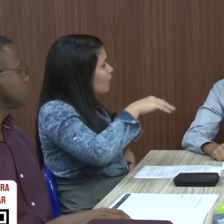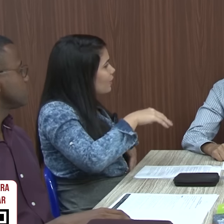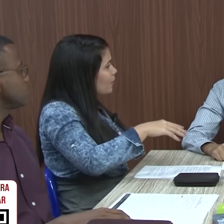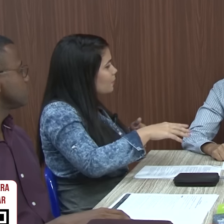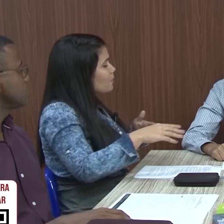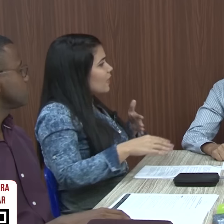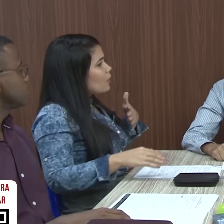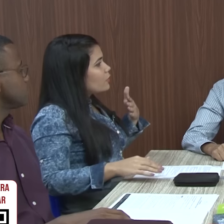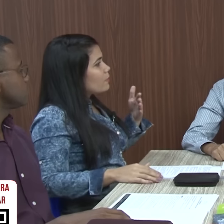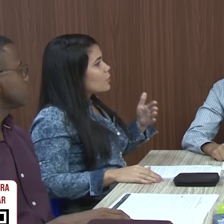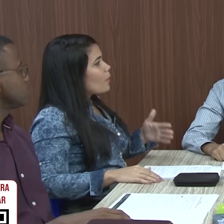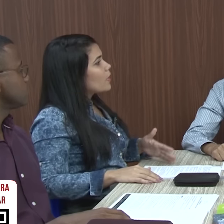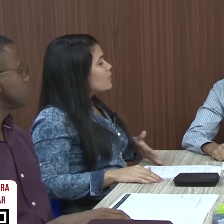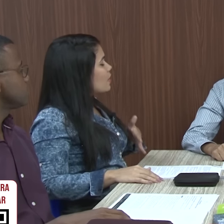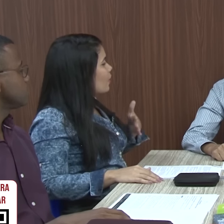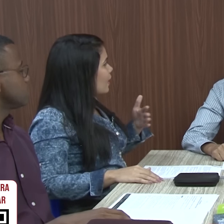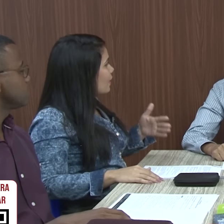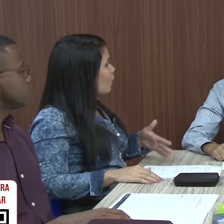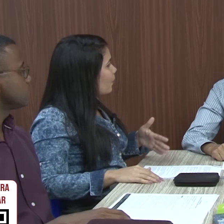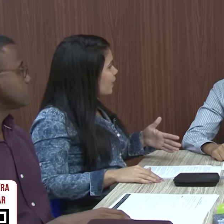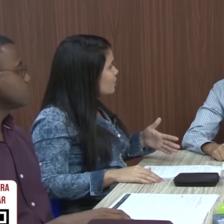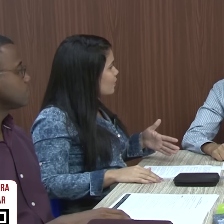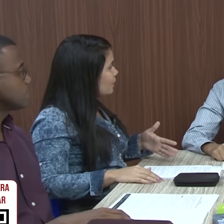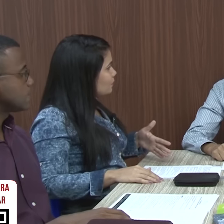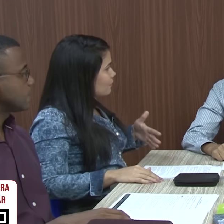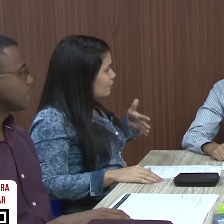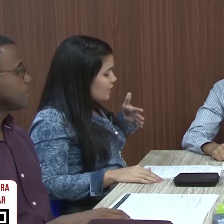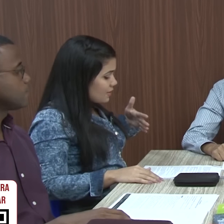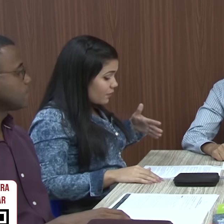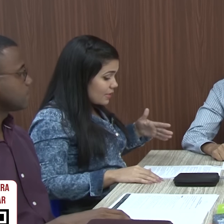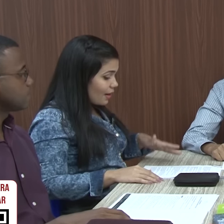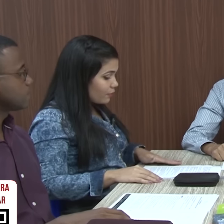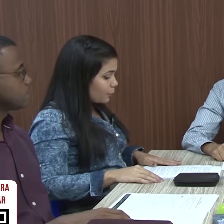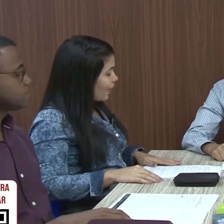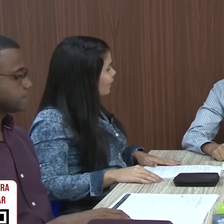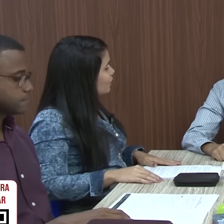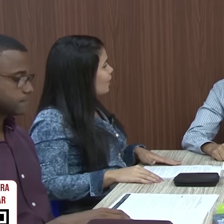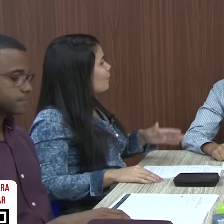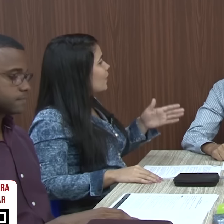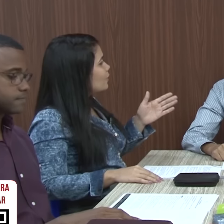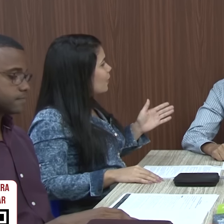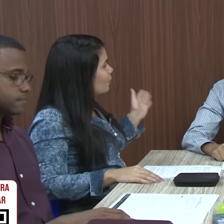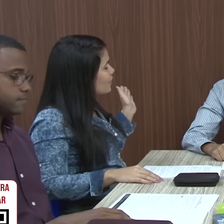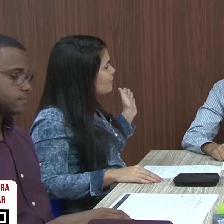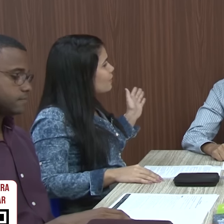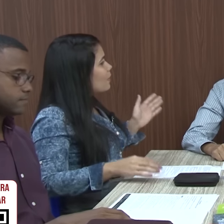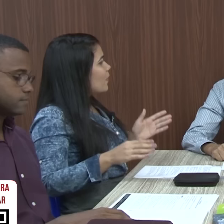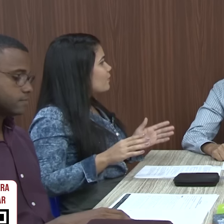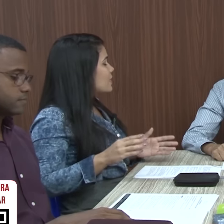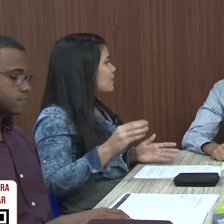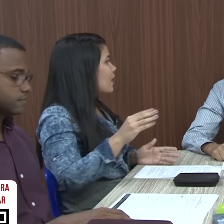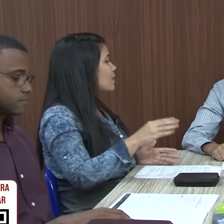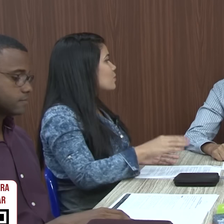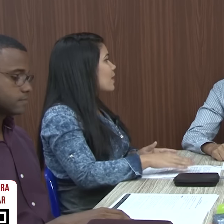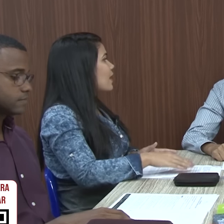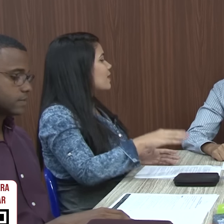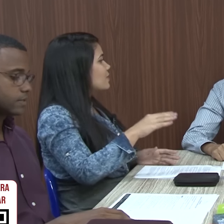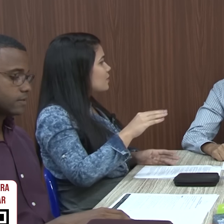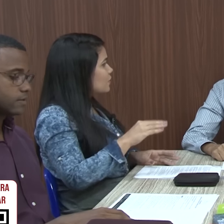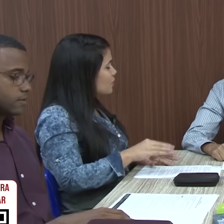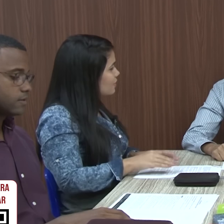passando ali, e nós vemos que a obra do Senhor, ela requer um preço, né? Se você lava os pés, é a mesma coisa, para você entrar na